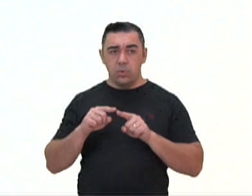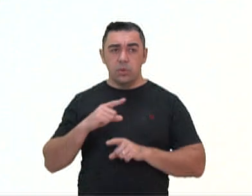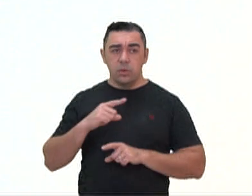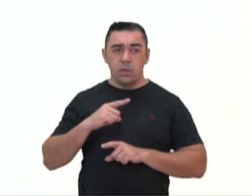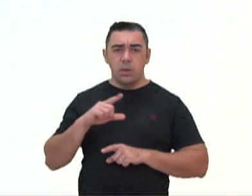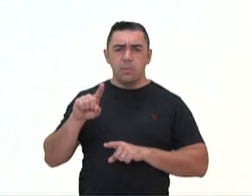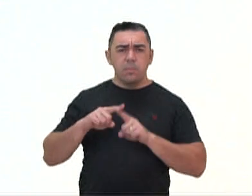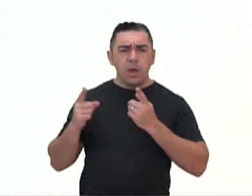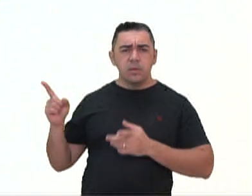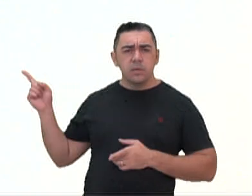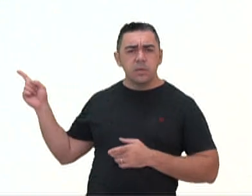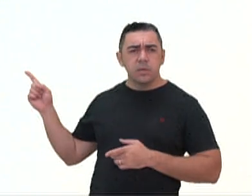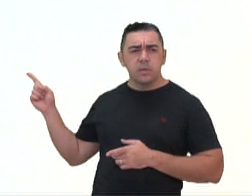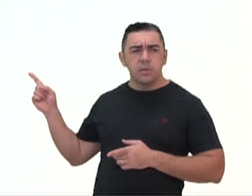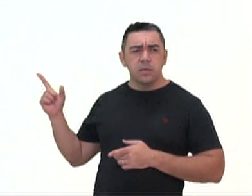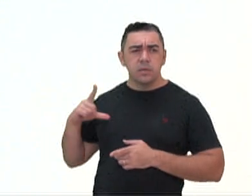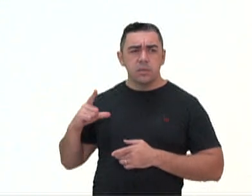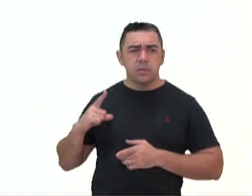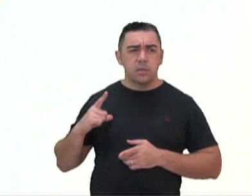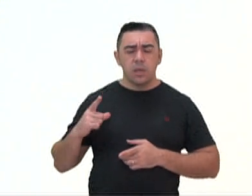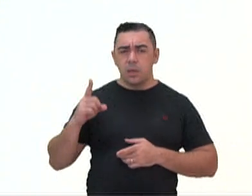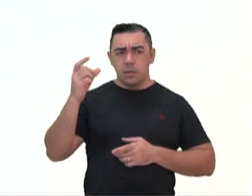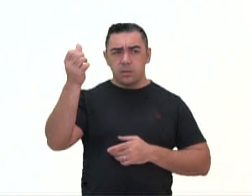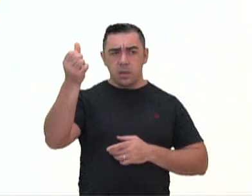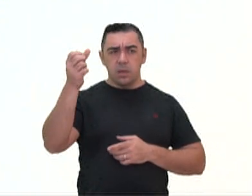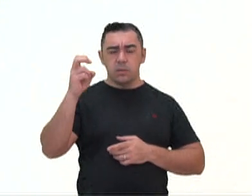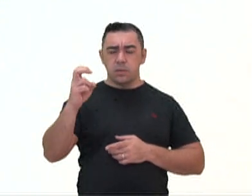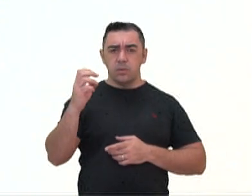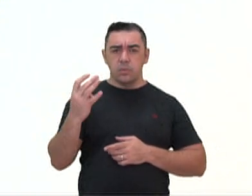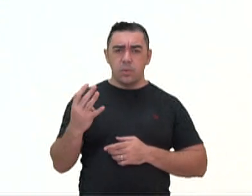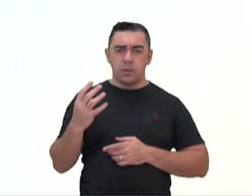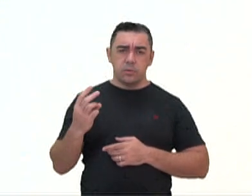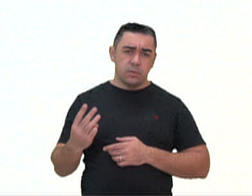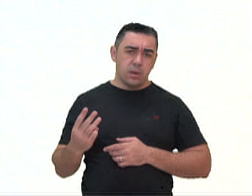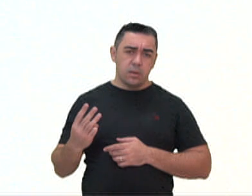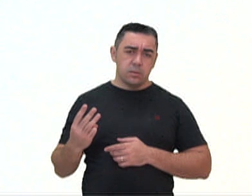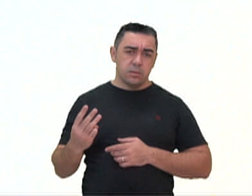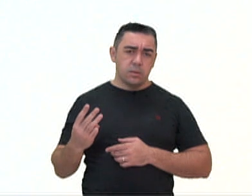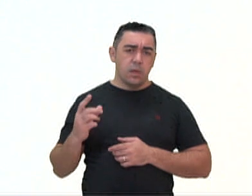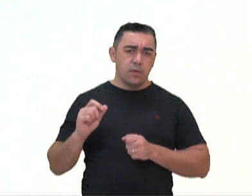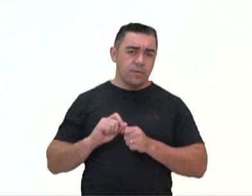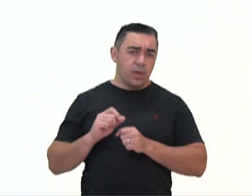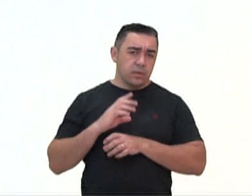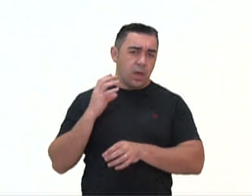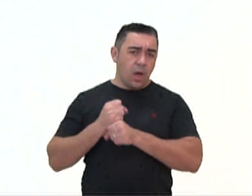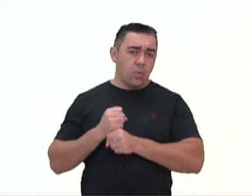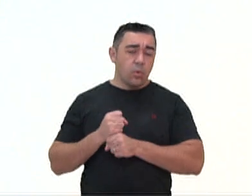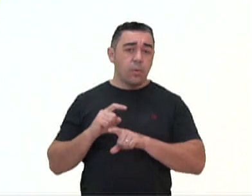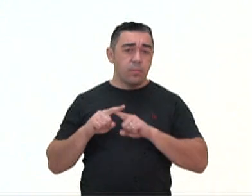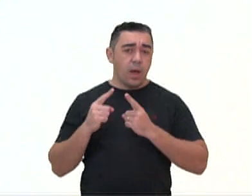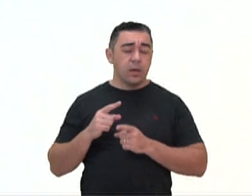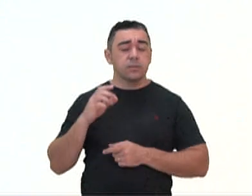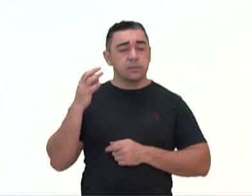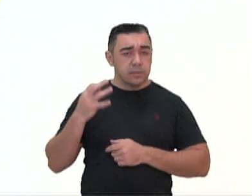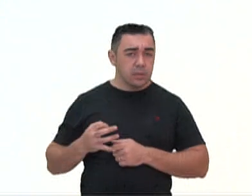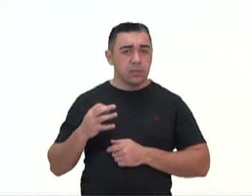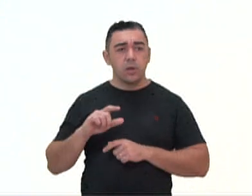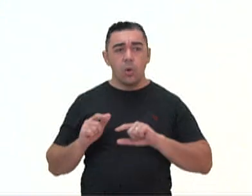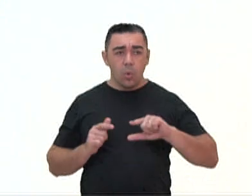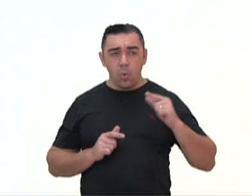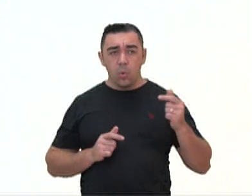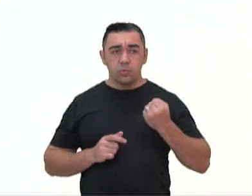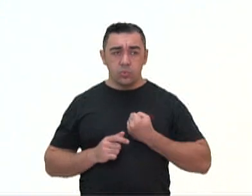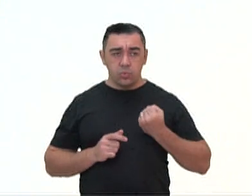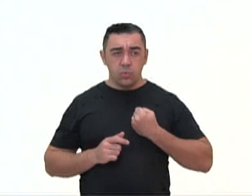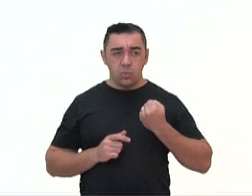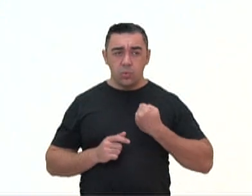o seu diagrama só está apontando para esses itens. É porque esses foram calculados, né? Mas, com certeza, outros valores de